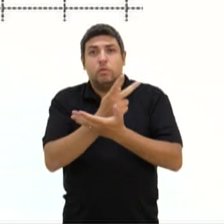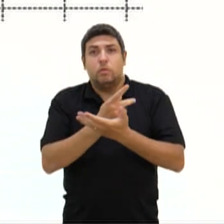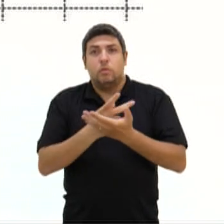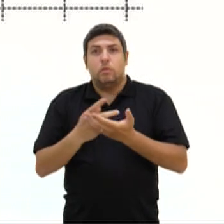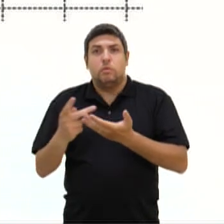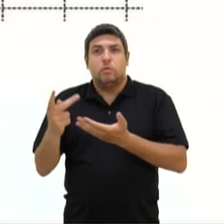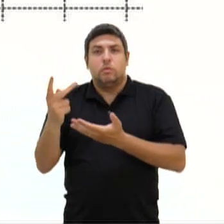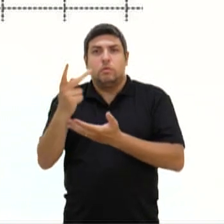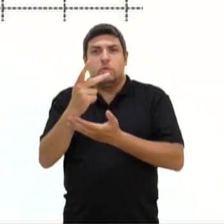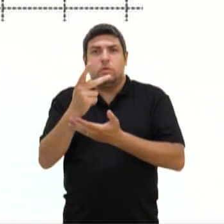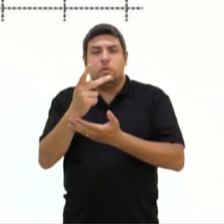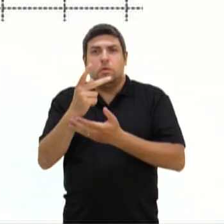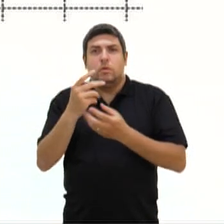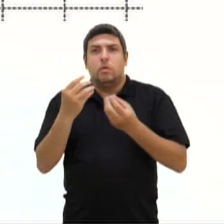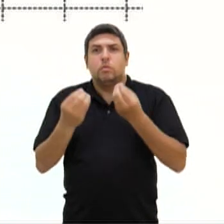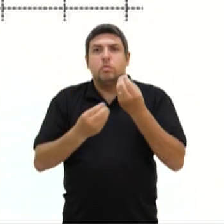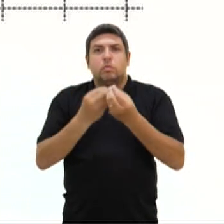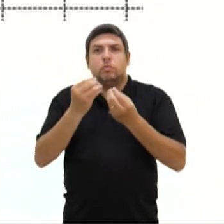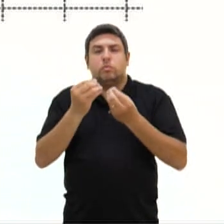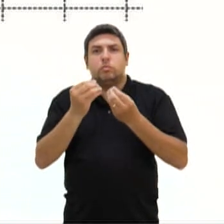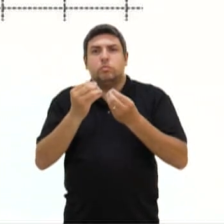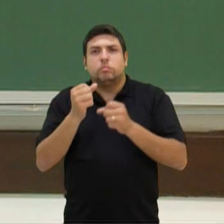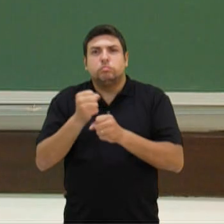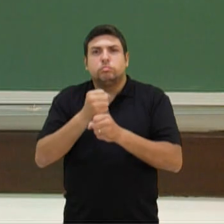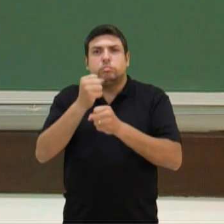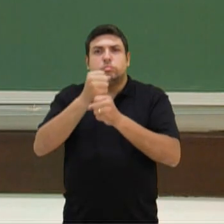sua composição fosse simétrica.